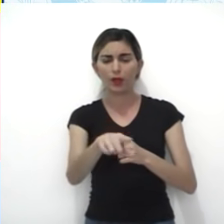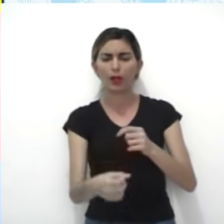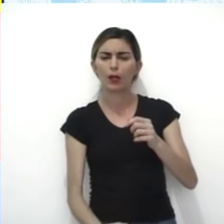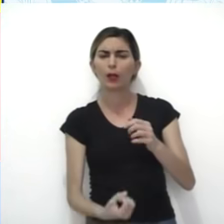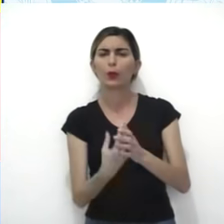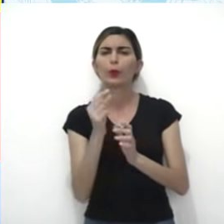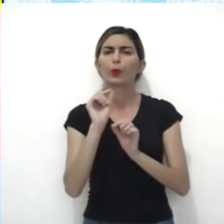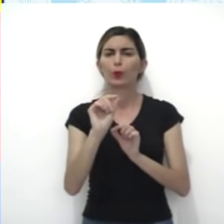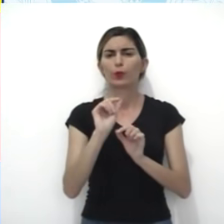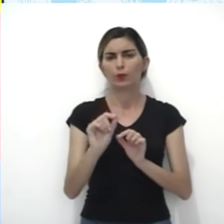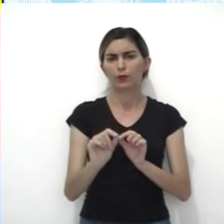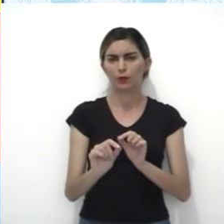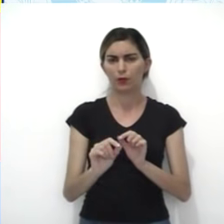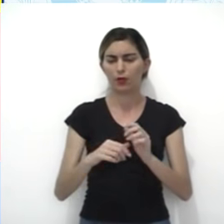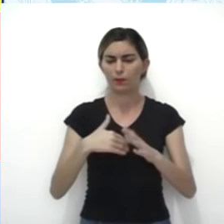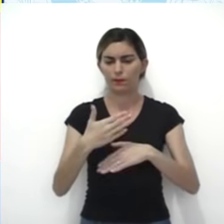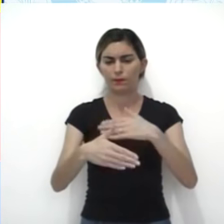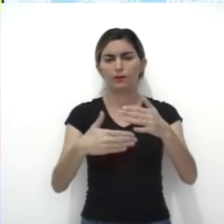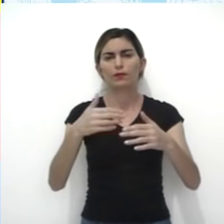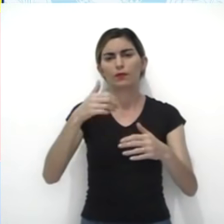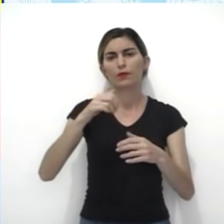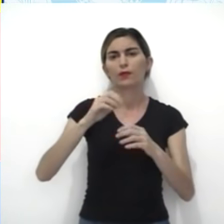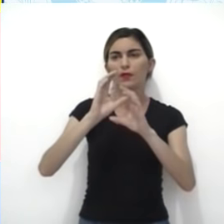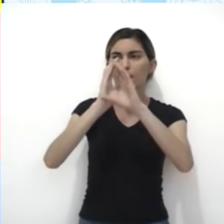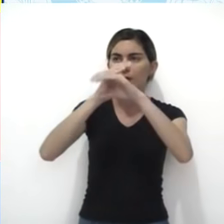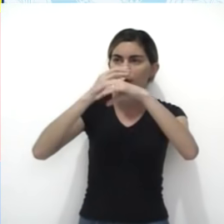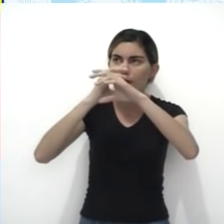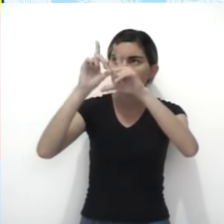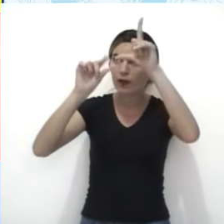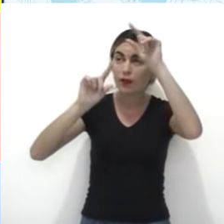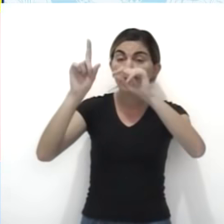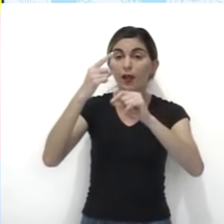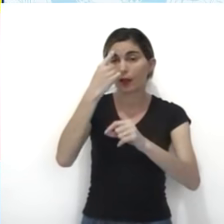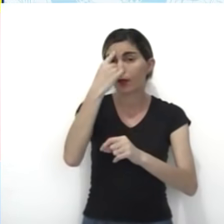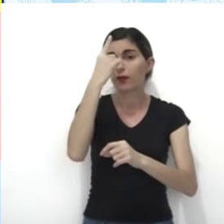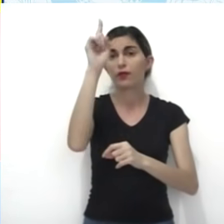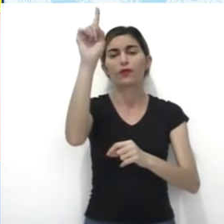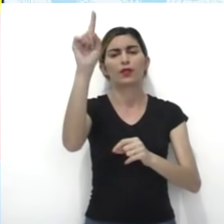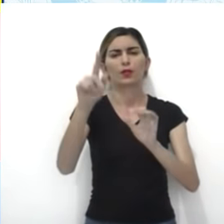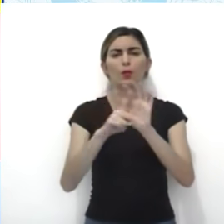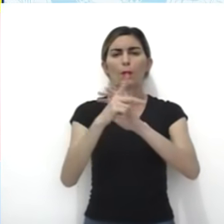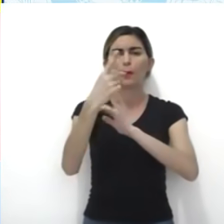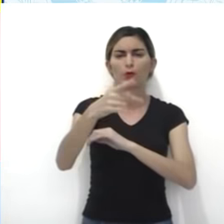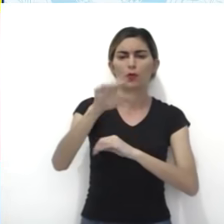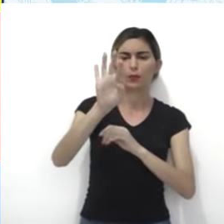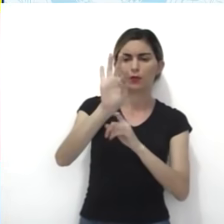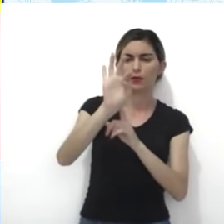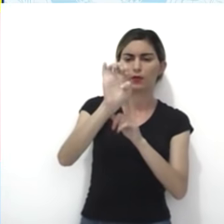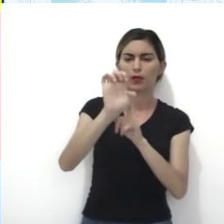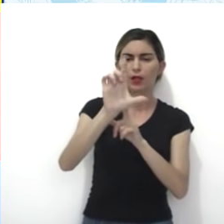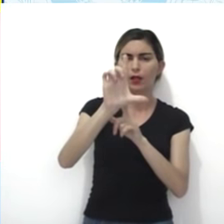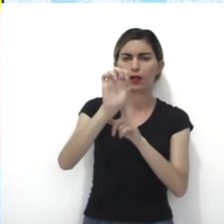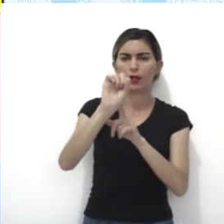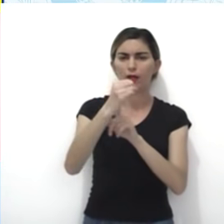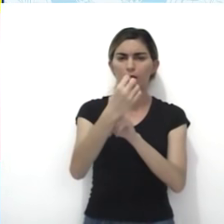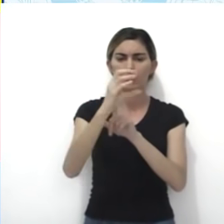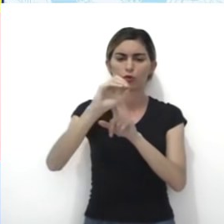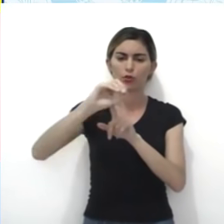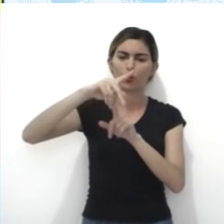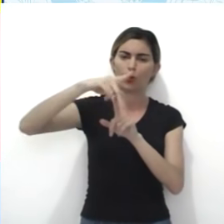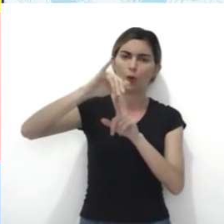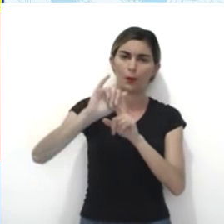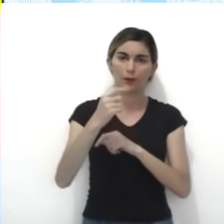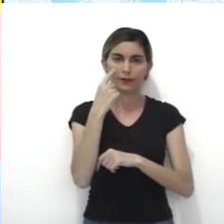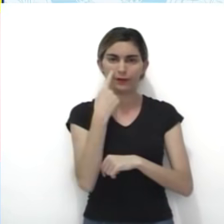uma das principais contribuições para o ramo da astronomia quando ele inventou o seu próprio telescópio como